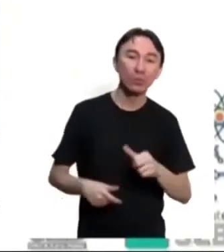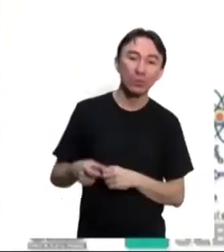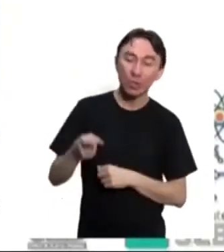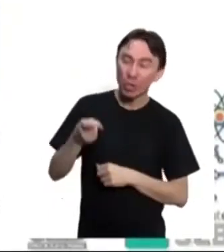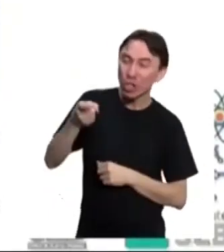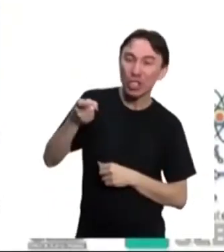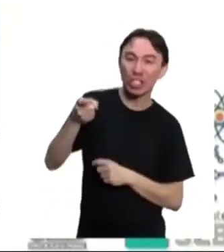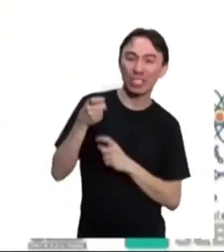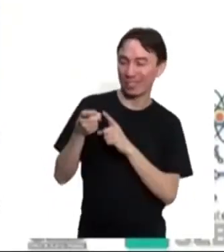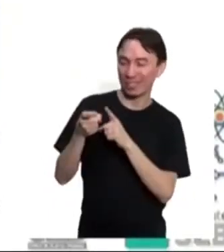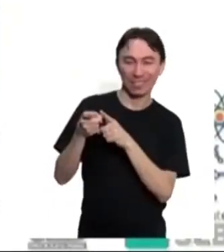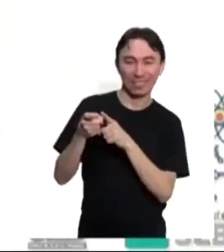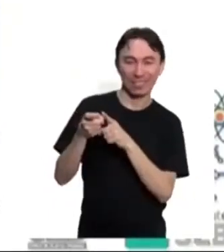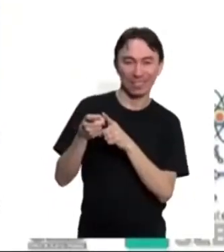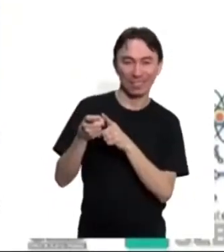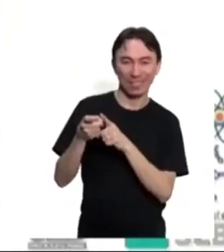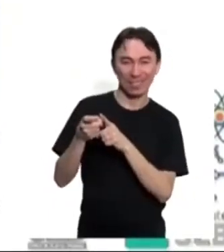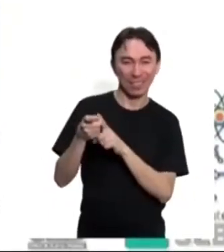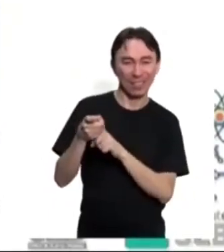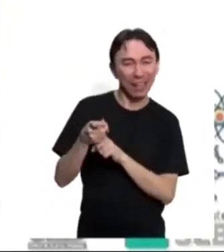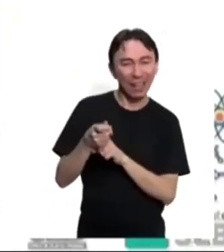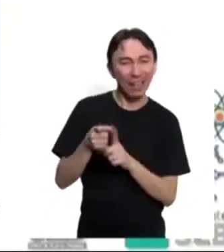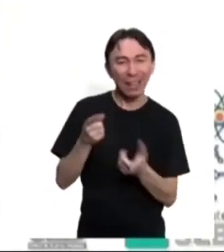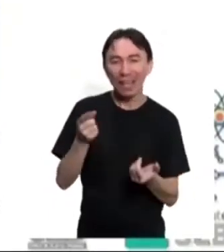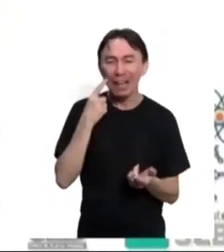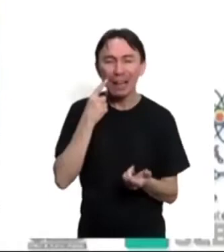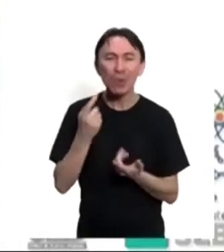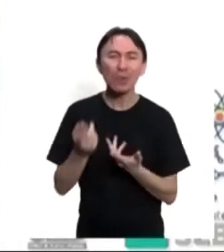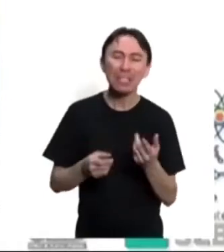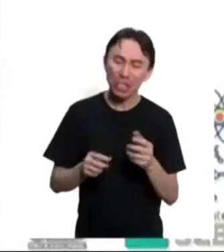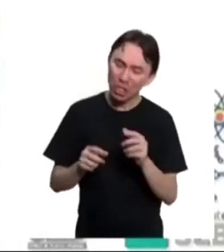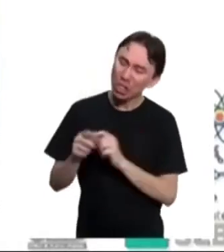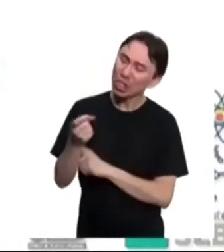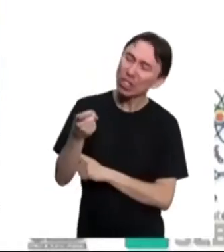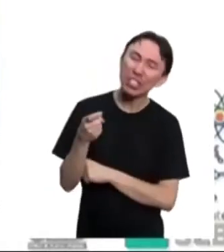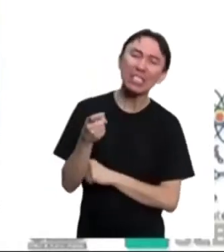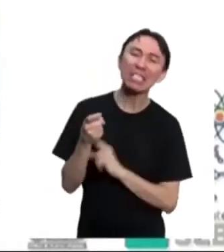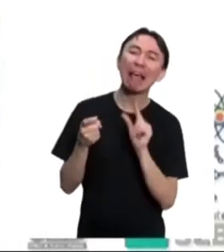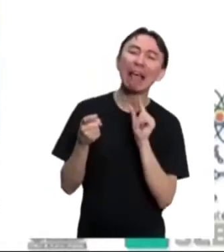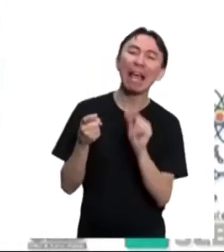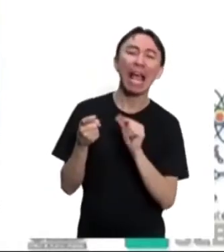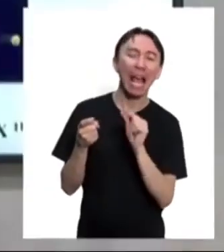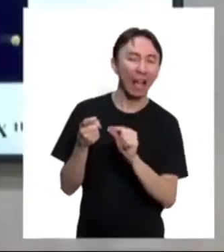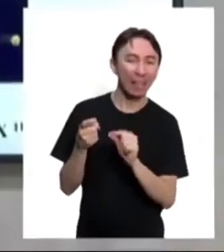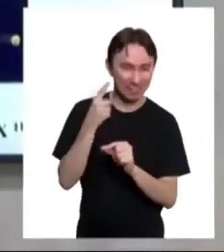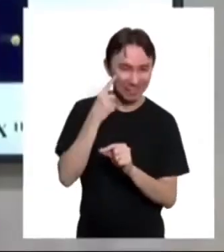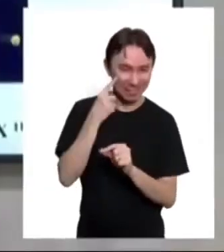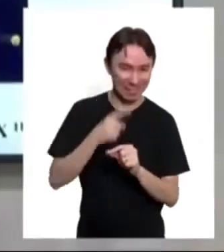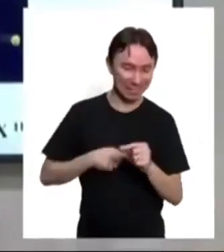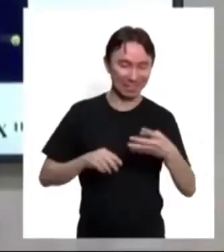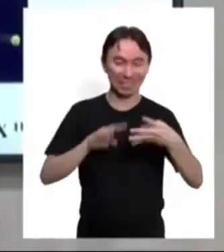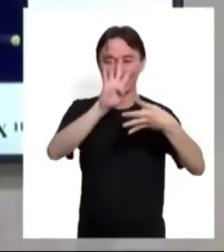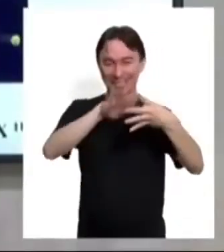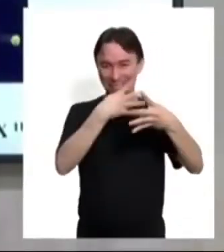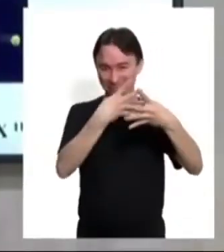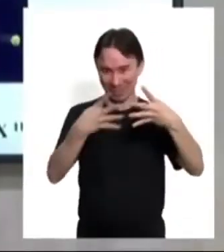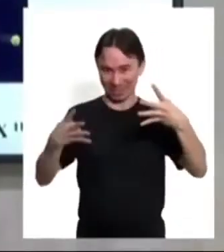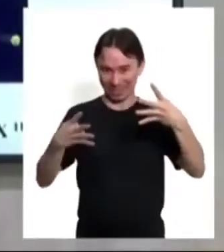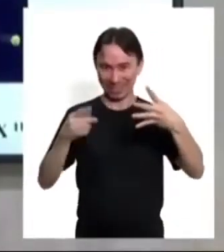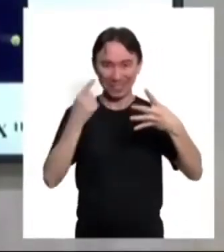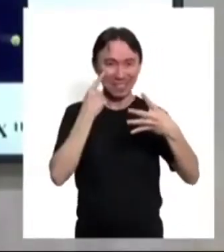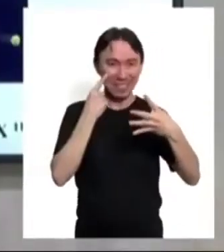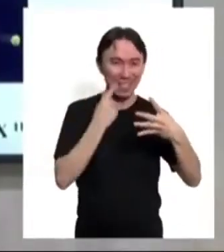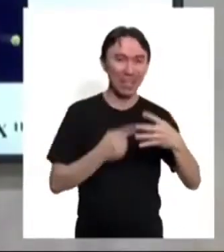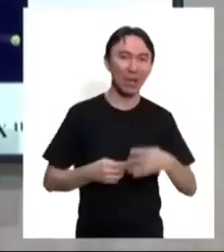muito comum esse tipo de teste, e ele perguntar quem é X. Aí você tem a tabela periódica, você olha que o número atômico